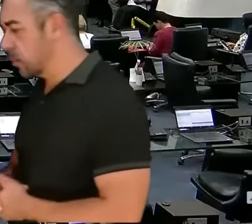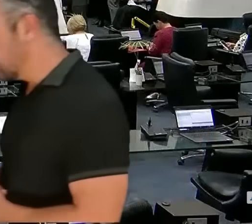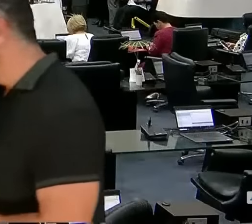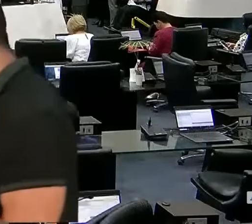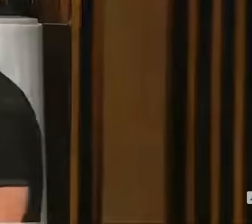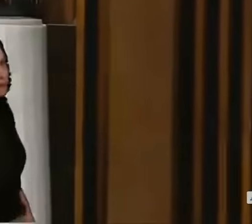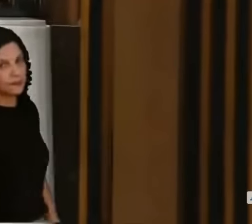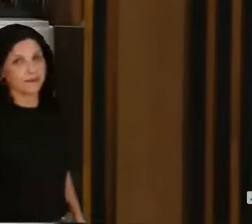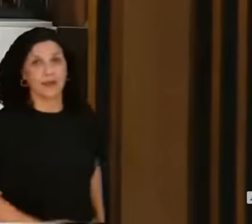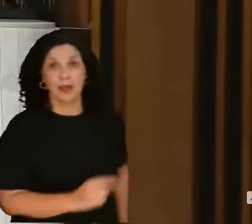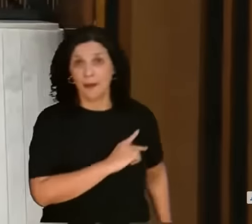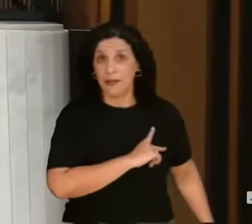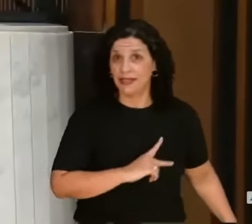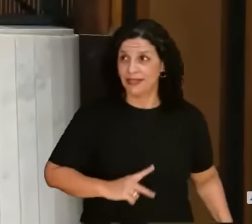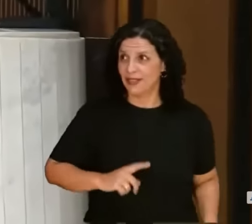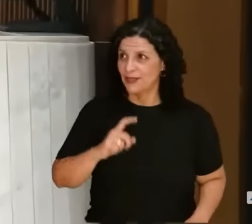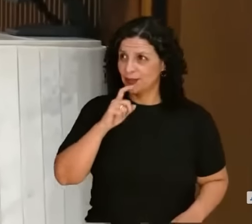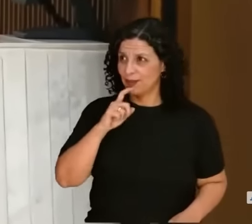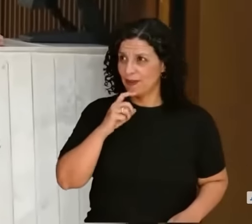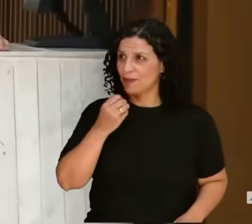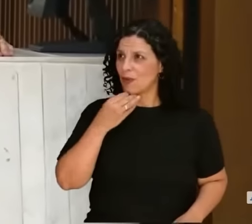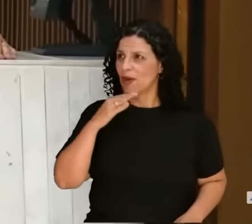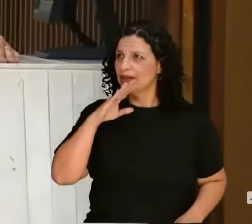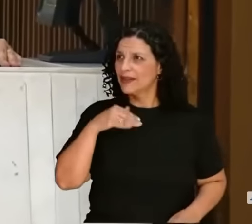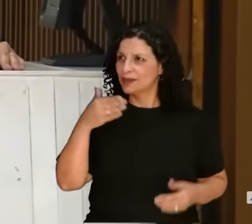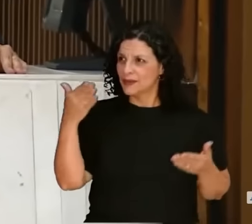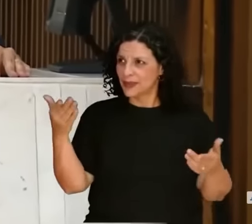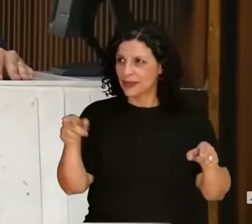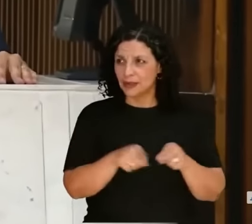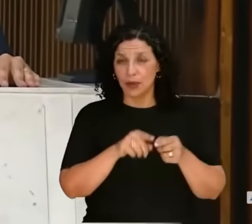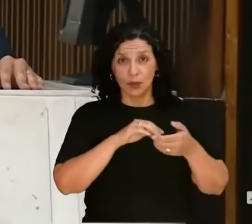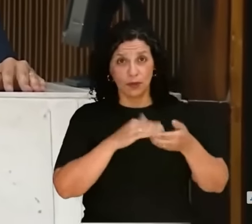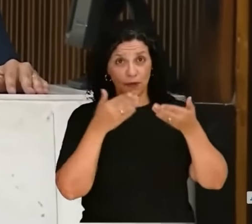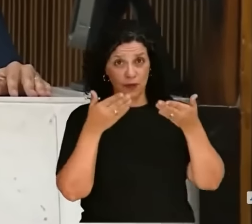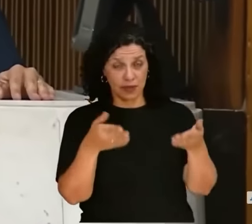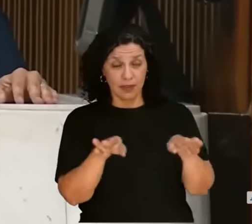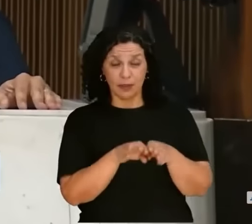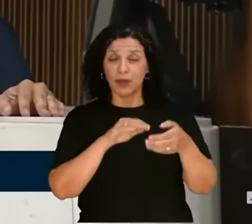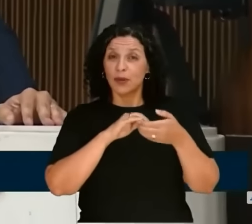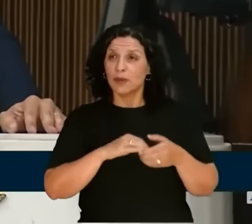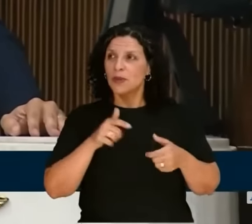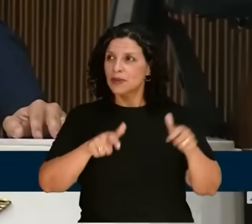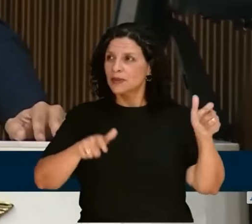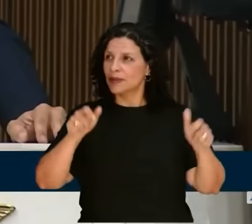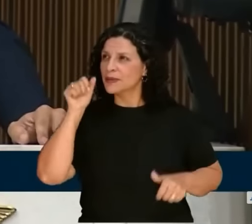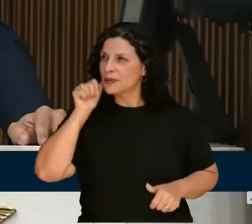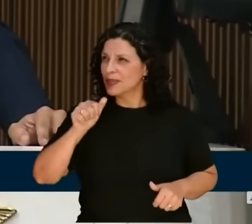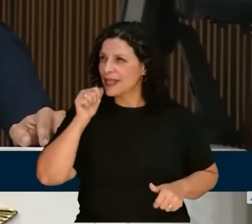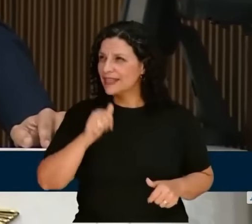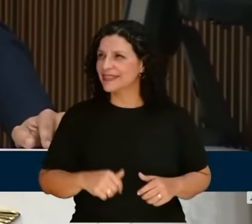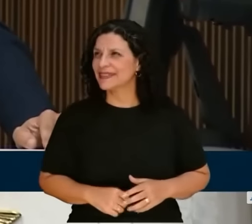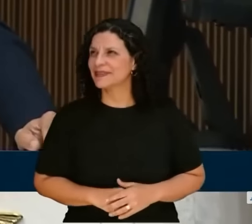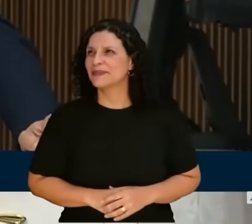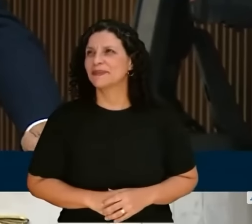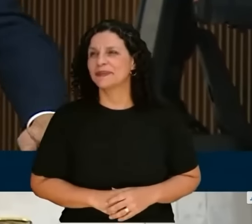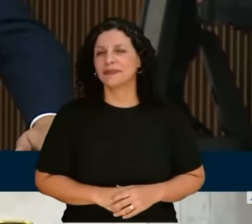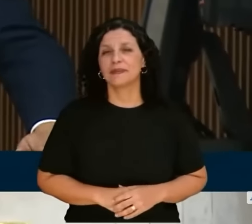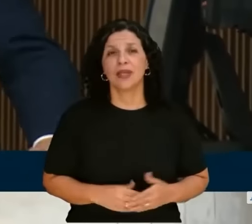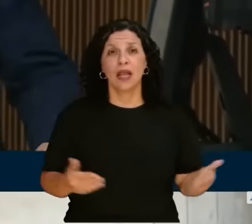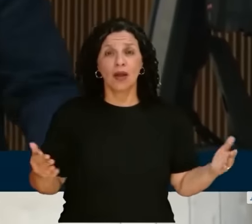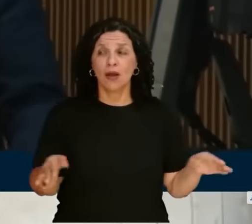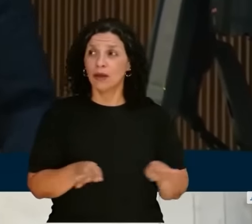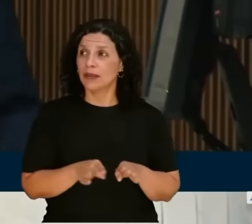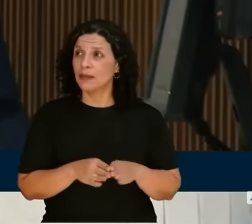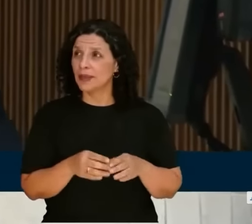Presidenta, uma boa tarde à senhora. E cumprimentando Vossa Excelência, eu cumprimento todas as mulheres aqui. E na figura